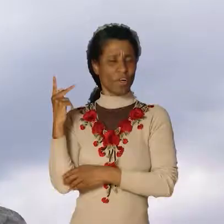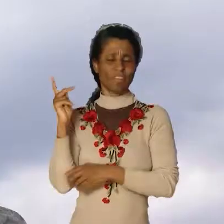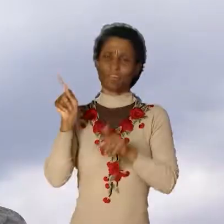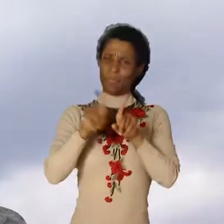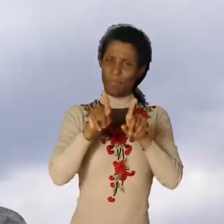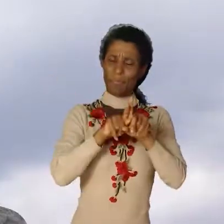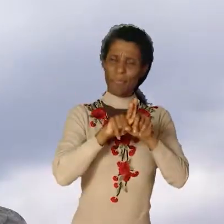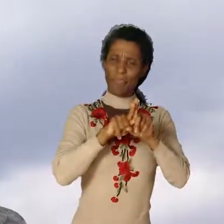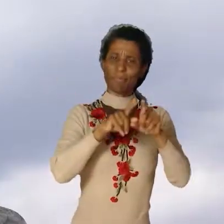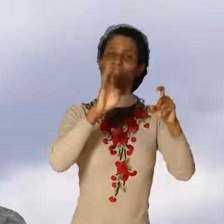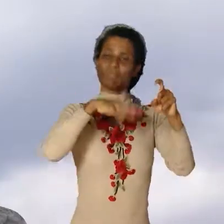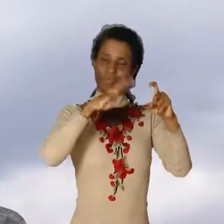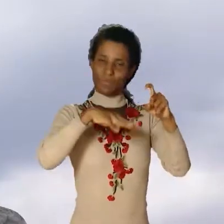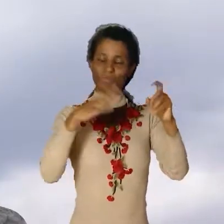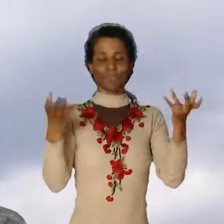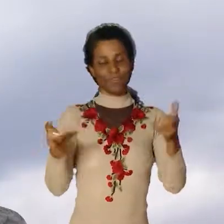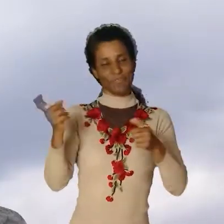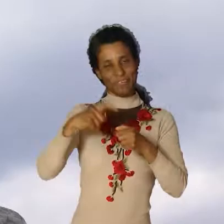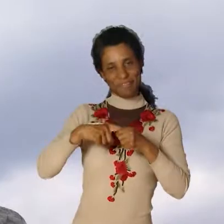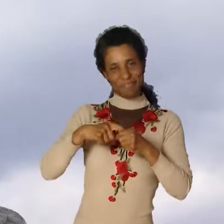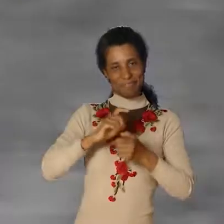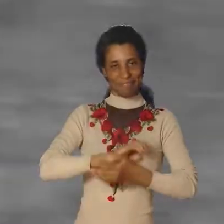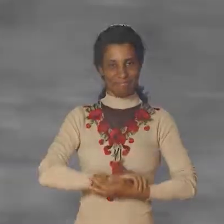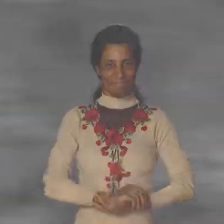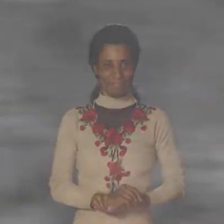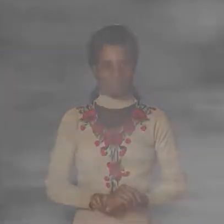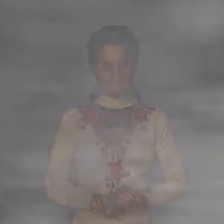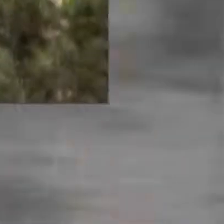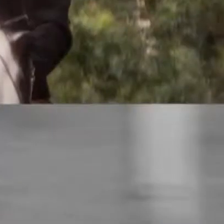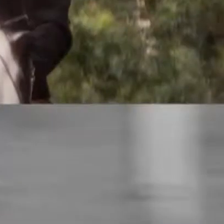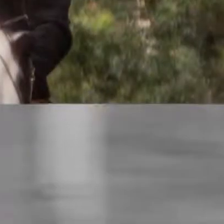lendas e mitos. Nós já voltamos.